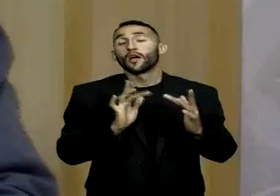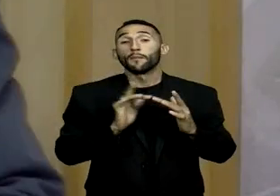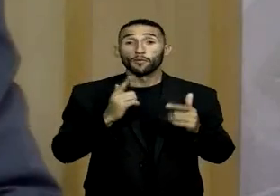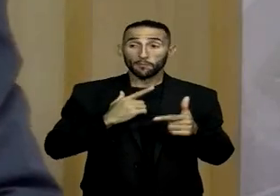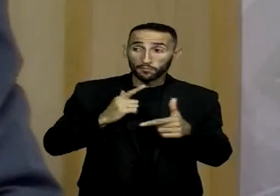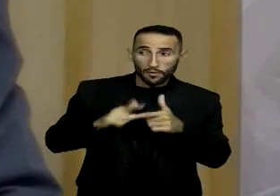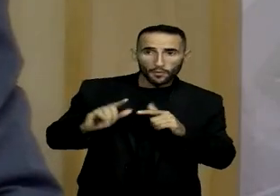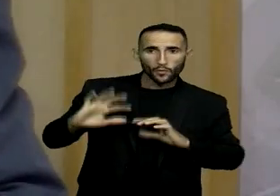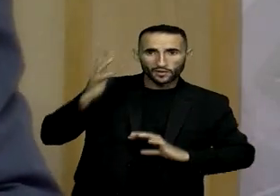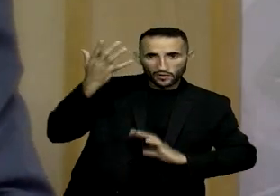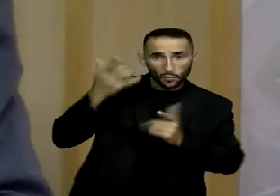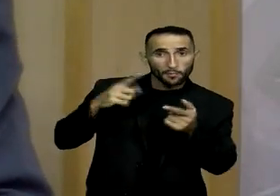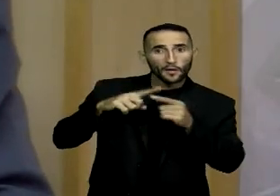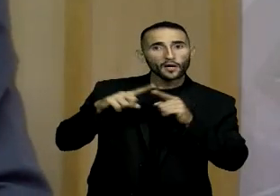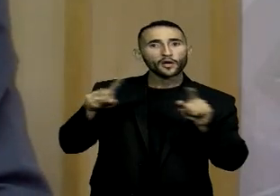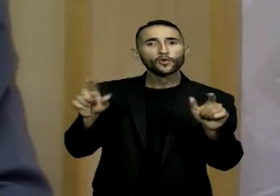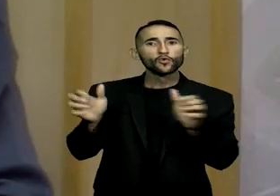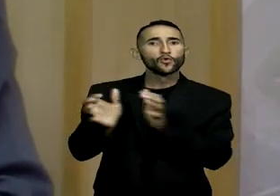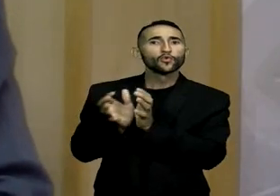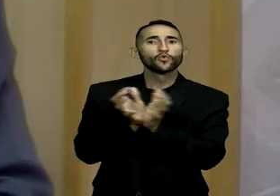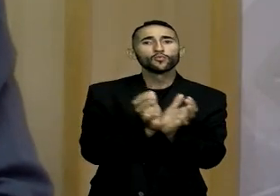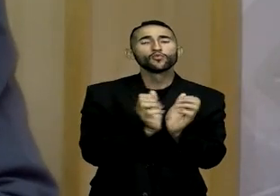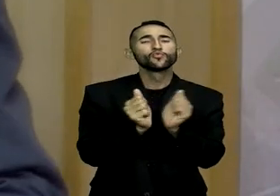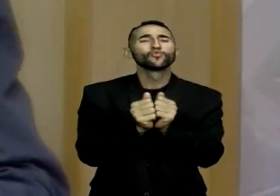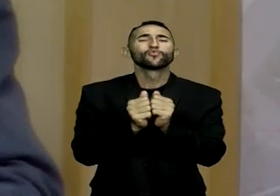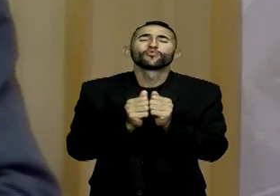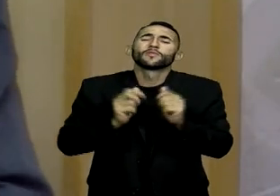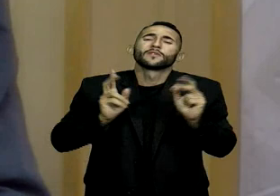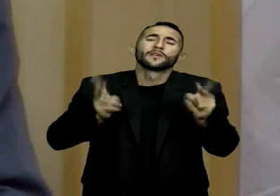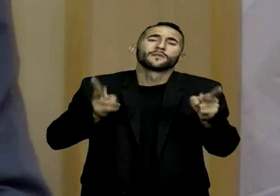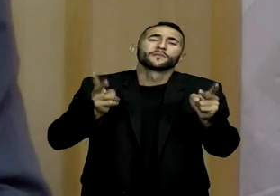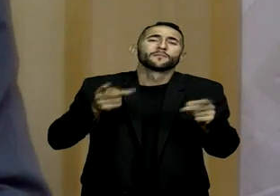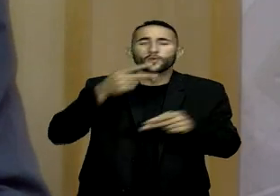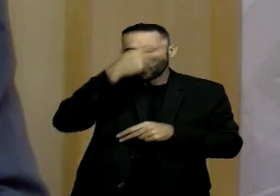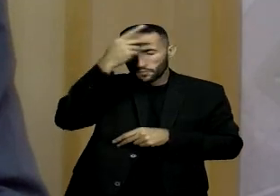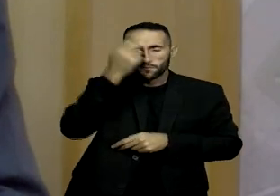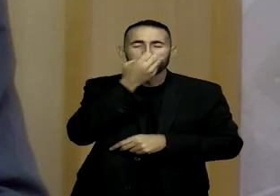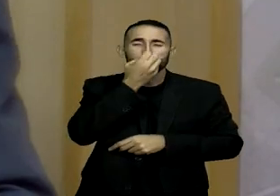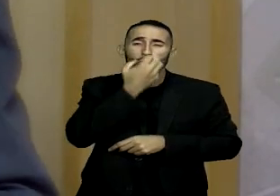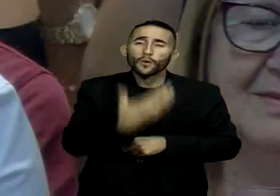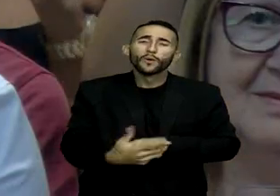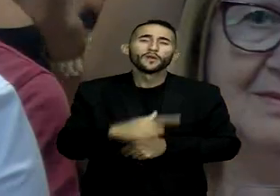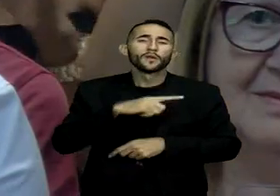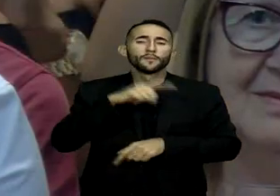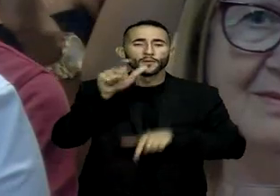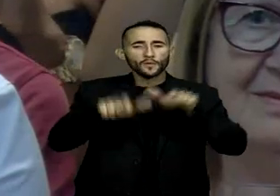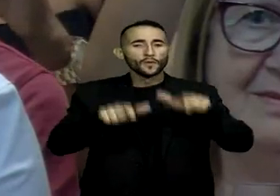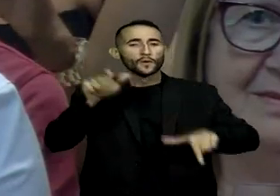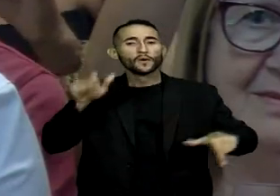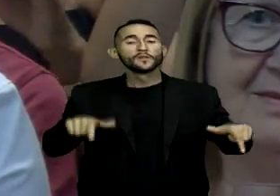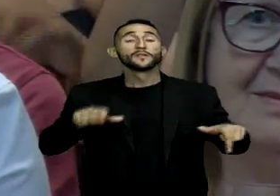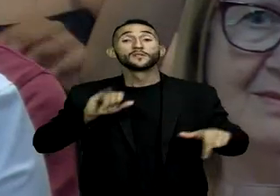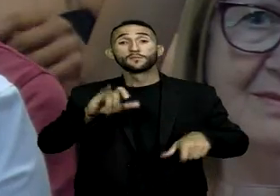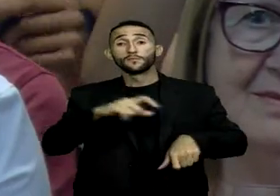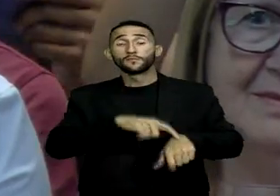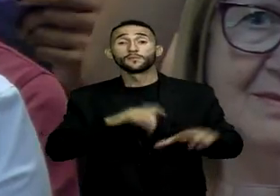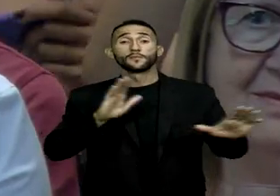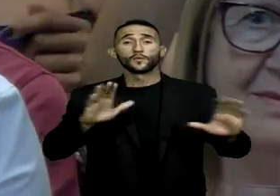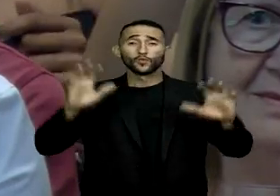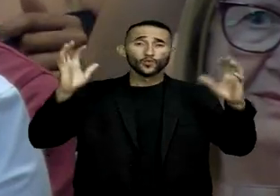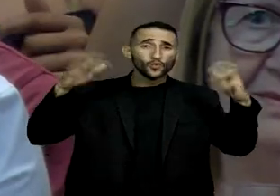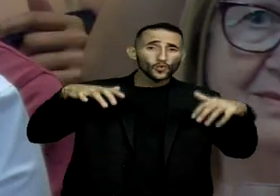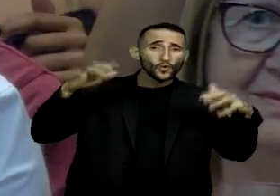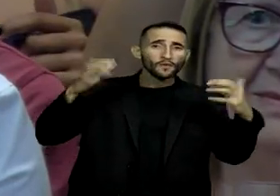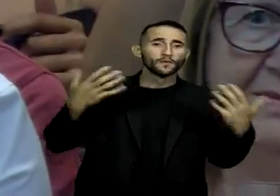você com essa sua equipe aí, só tem que agradecer a Deus por ter pessoas como você, tá? Esse pessoal aí, um dia de chuva, não mediu